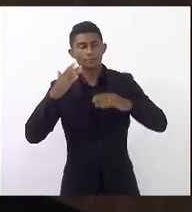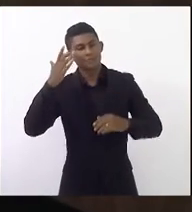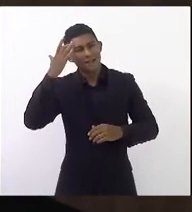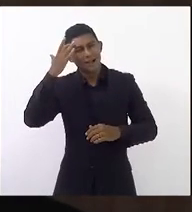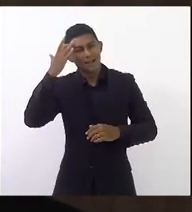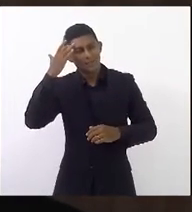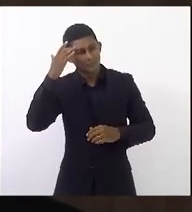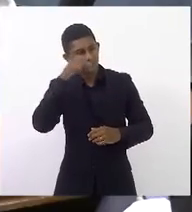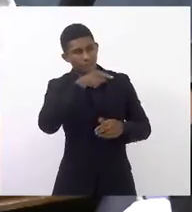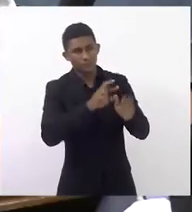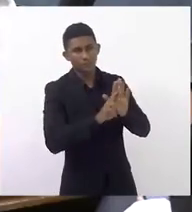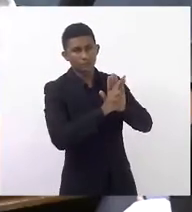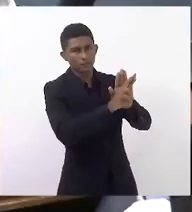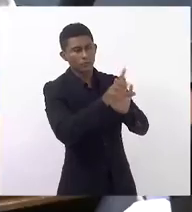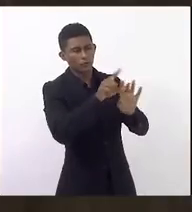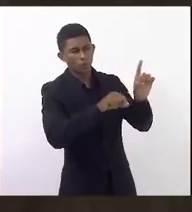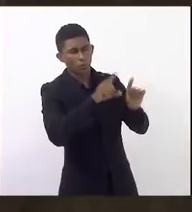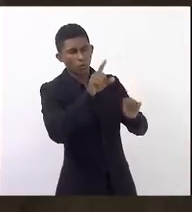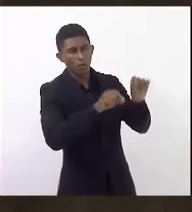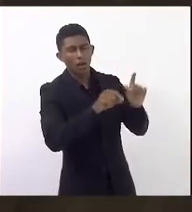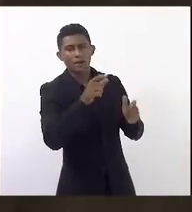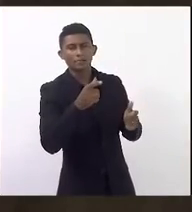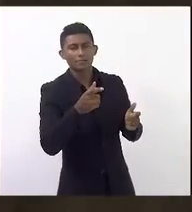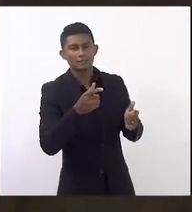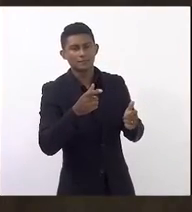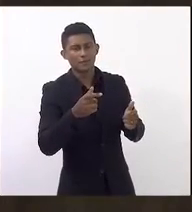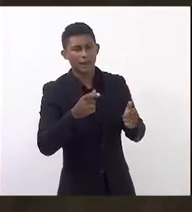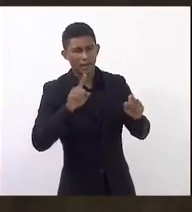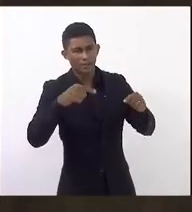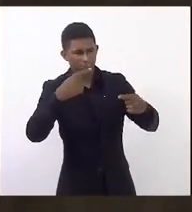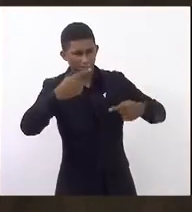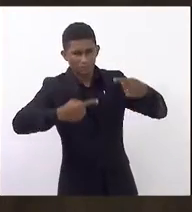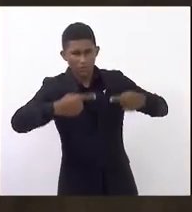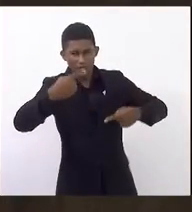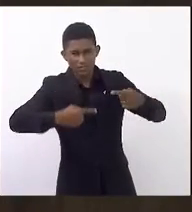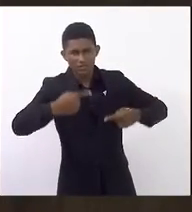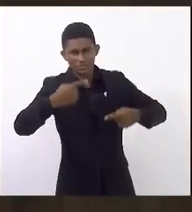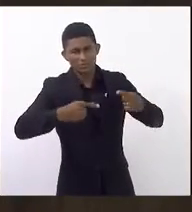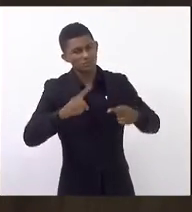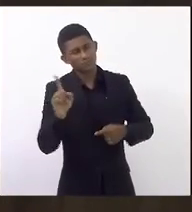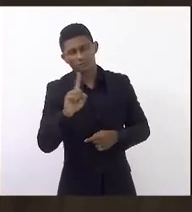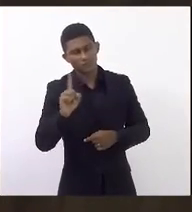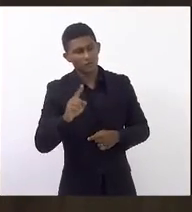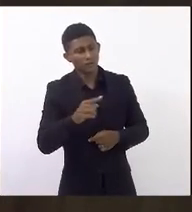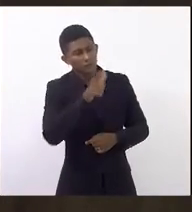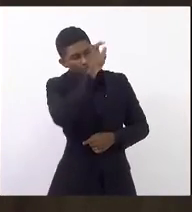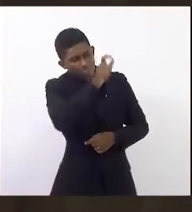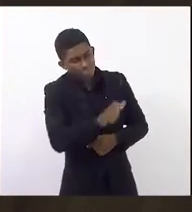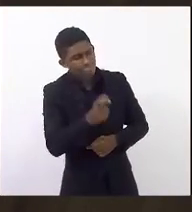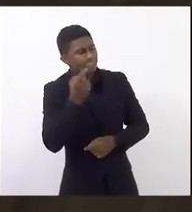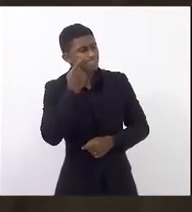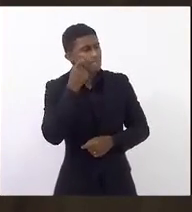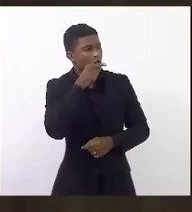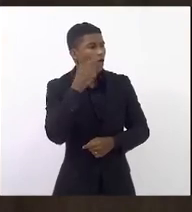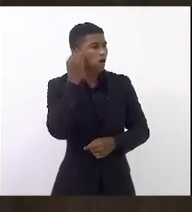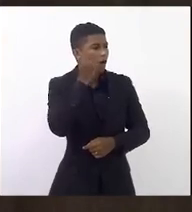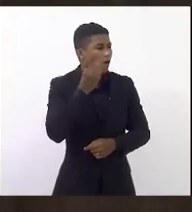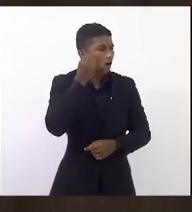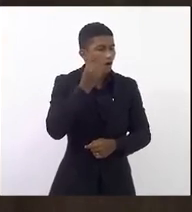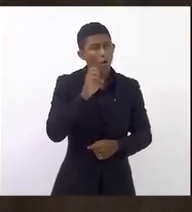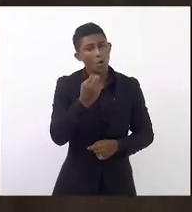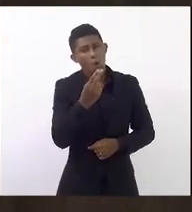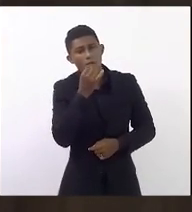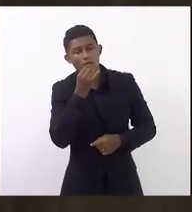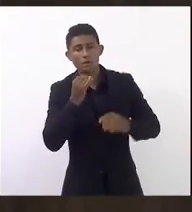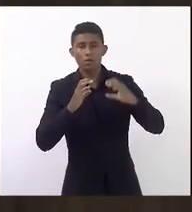dessas representações não é a escolha política, e sim a escolha técnica, quem sabe de um concurso público,